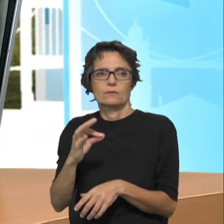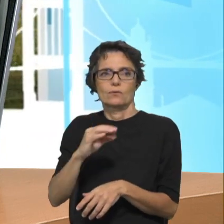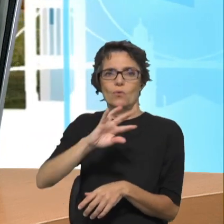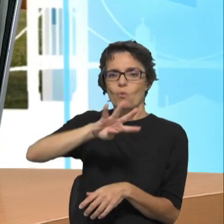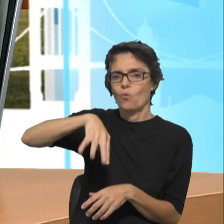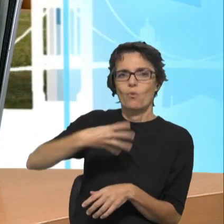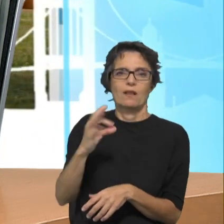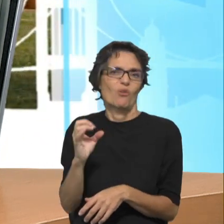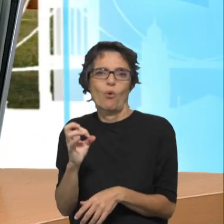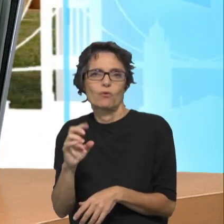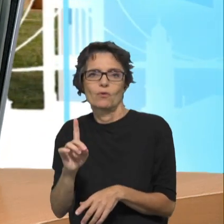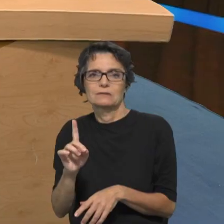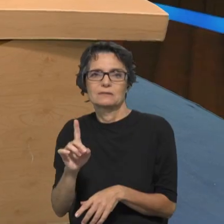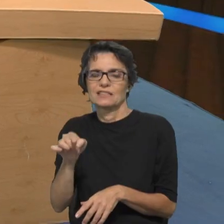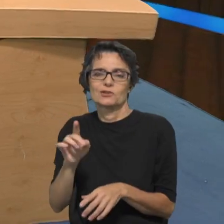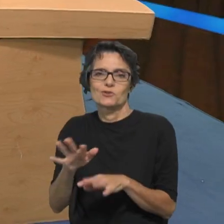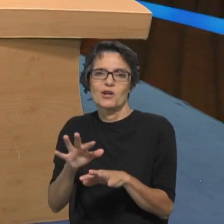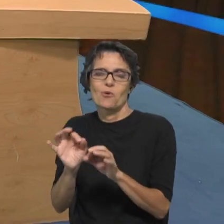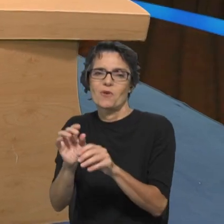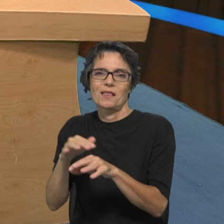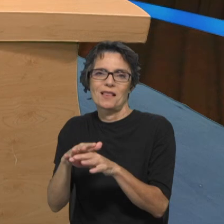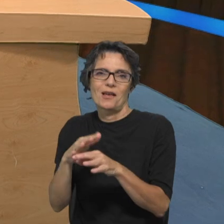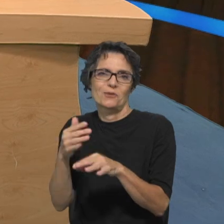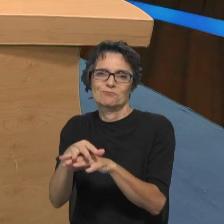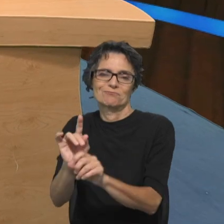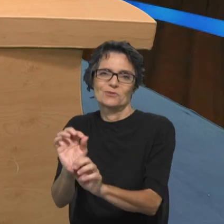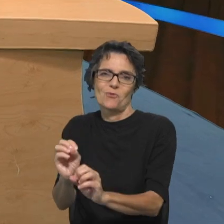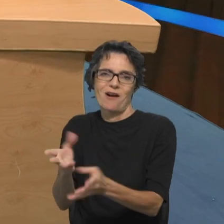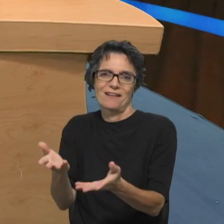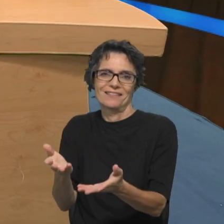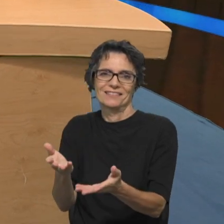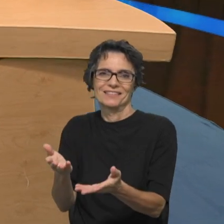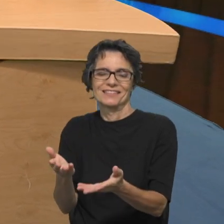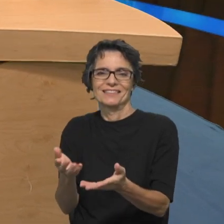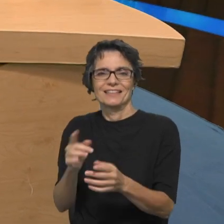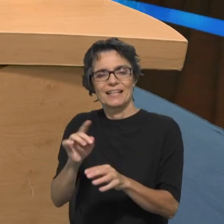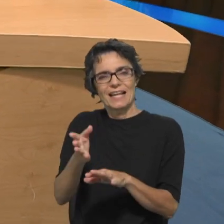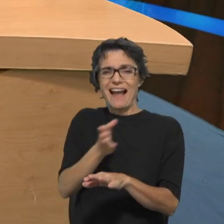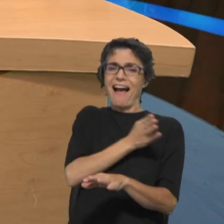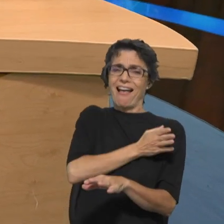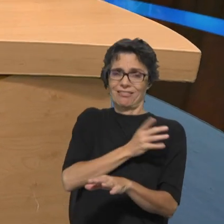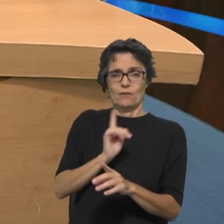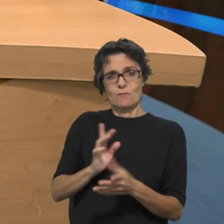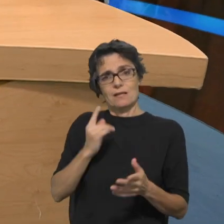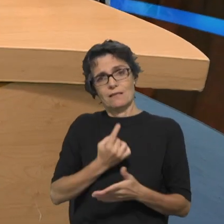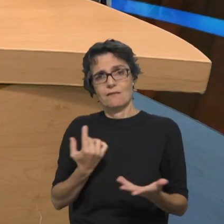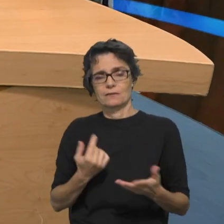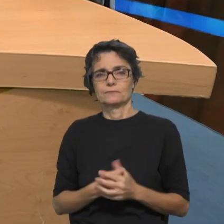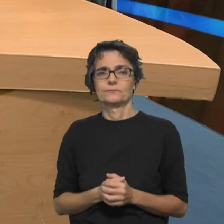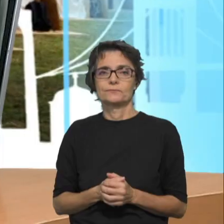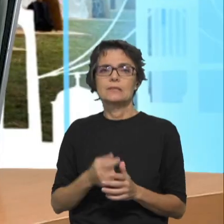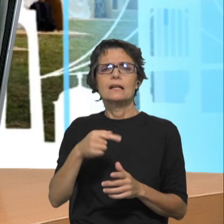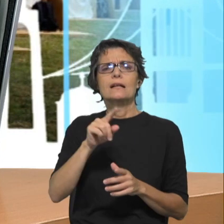cuidados paliativos, não é? A última conferência da Presidente da Caritas Portuguesa, acredito que num olhar mais abrangente. Nós temos essa esperança.